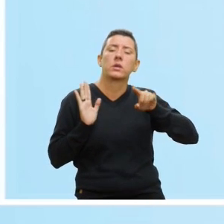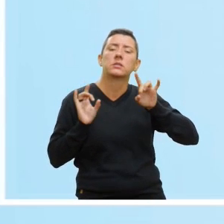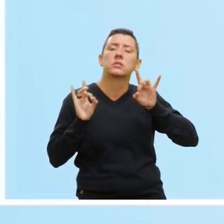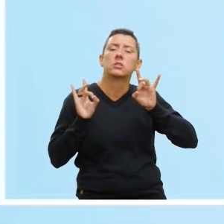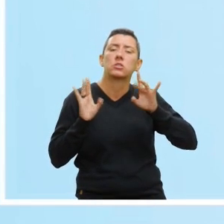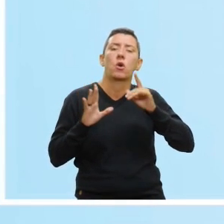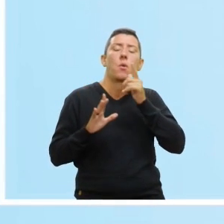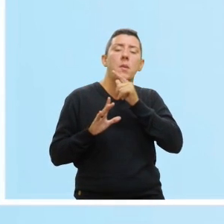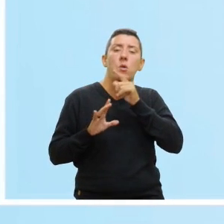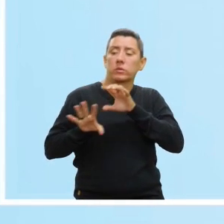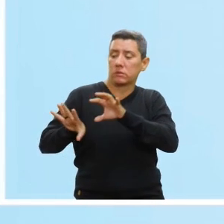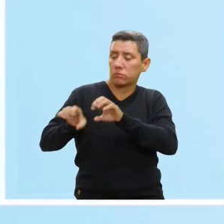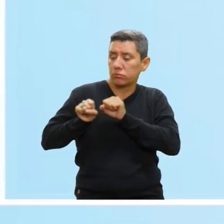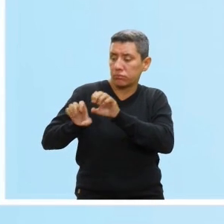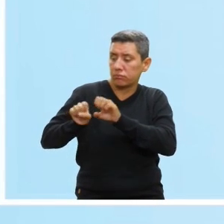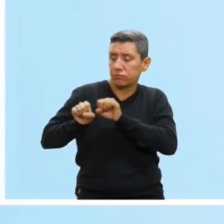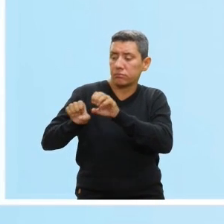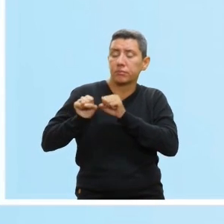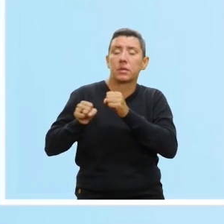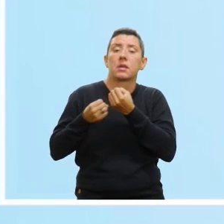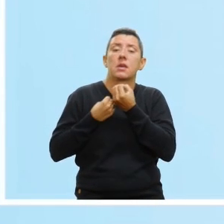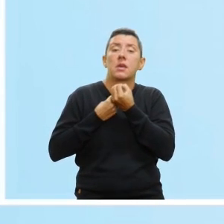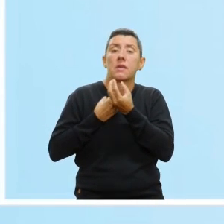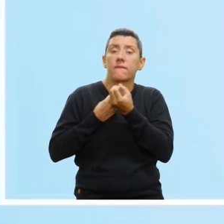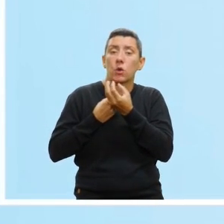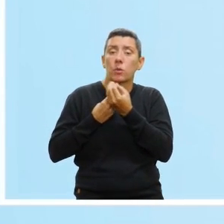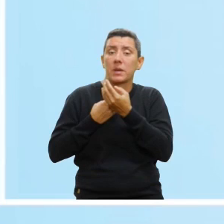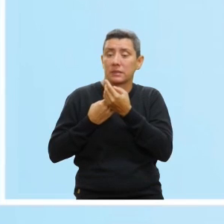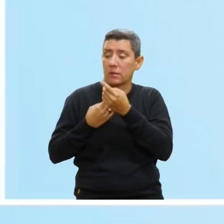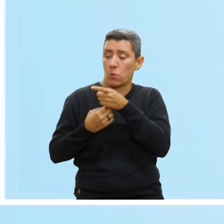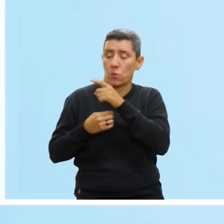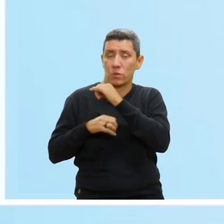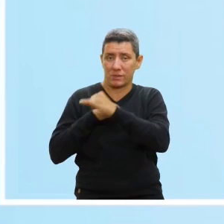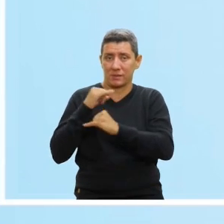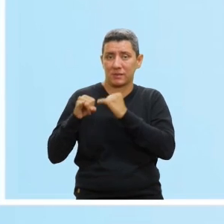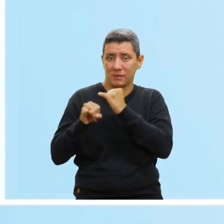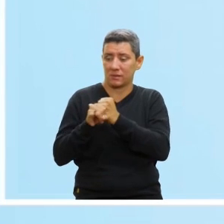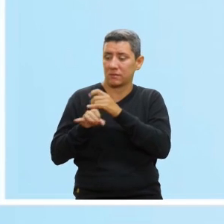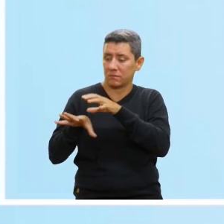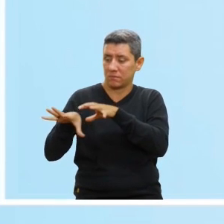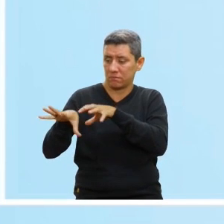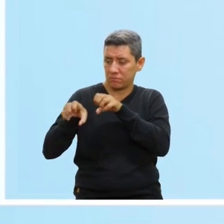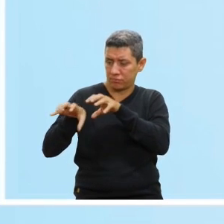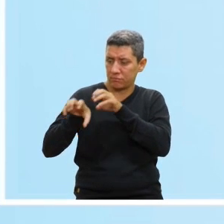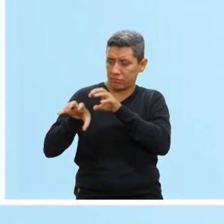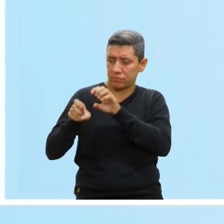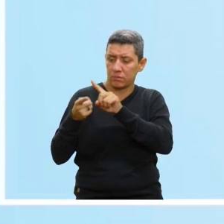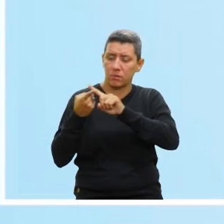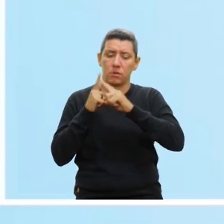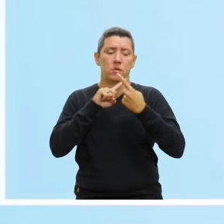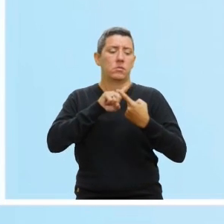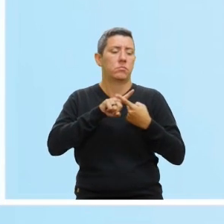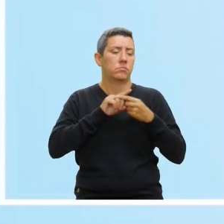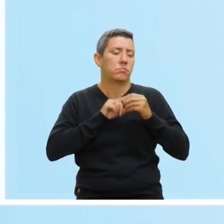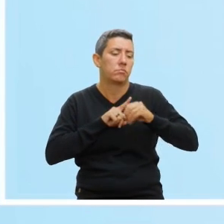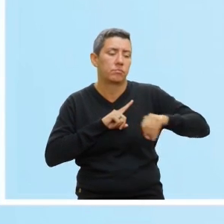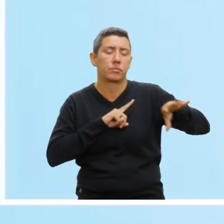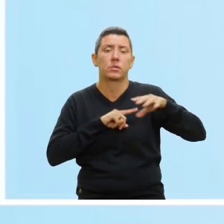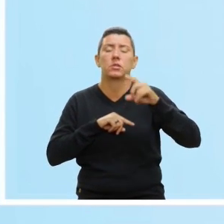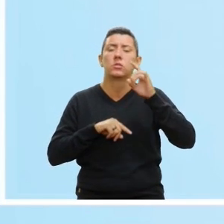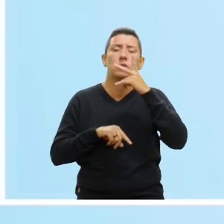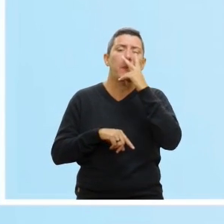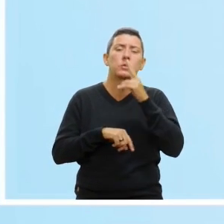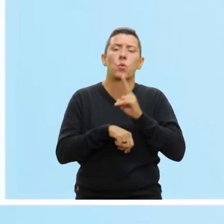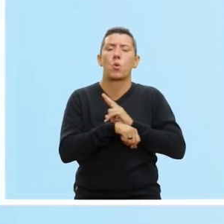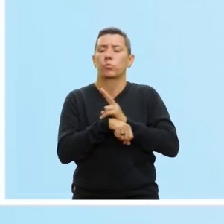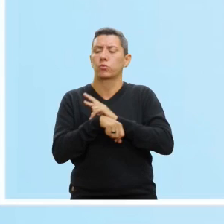coletar informações do site e transferir para o outro lado. Tá? Então, o canal de supervisão, ele faz supervisão da rede.